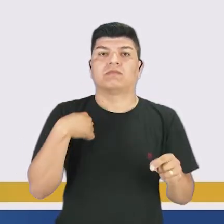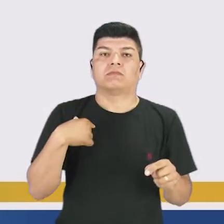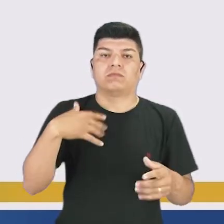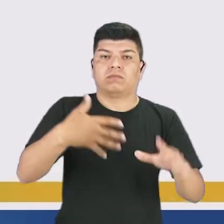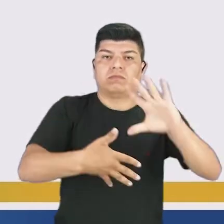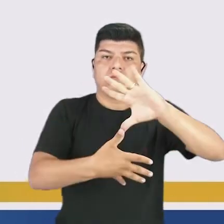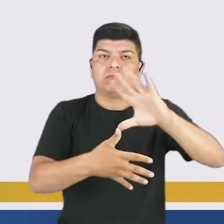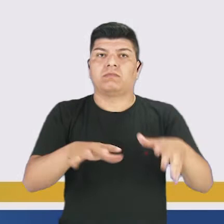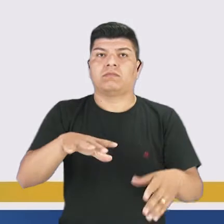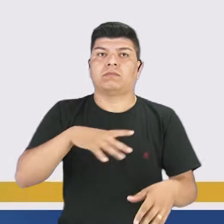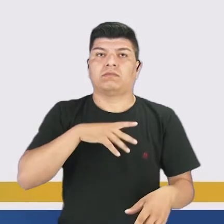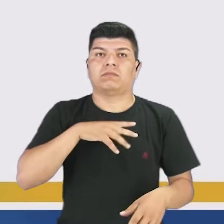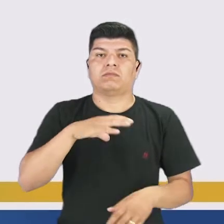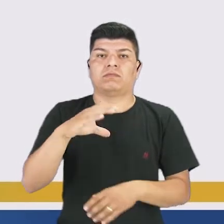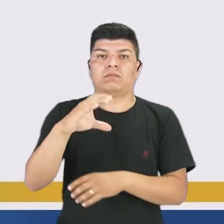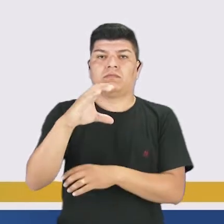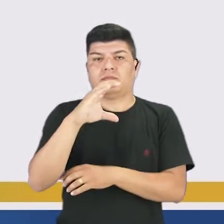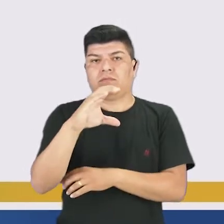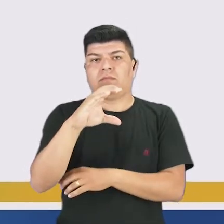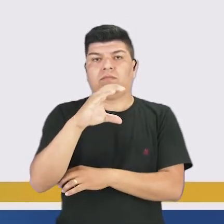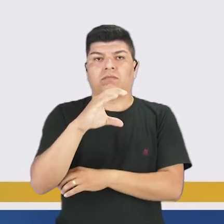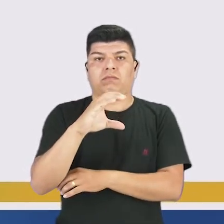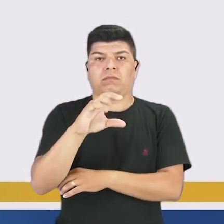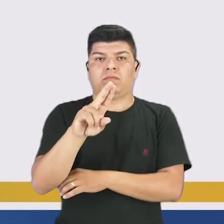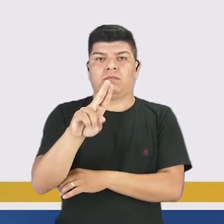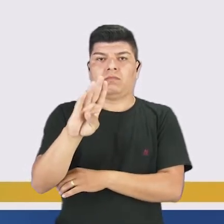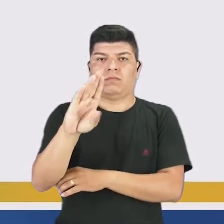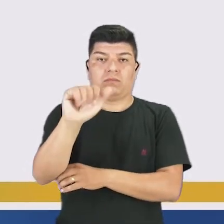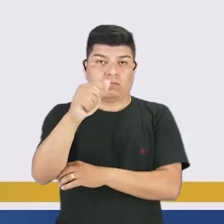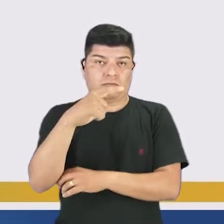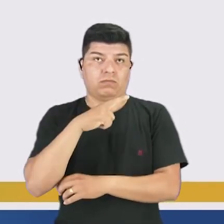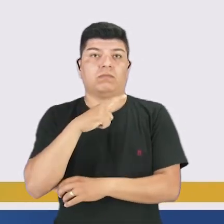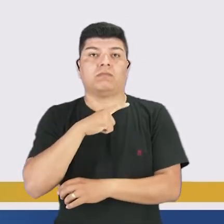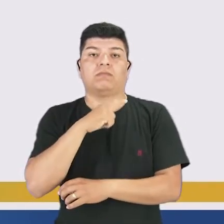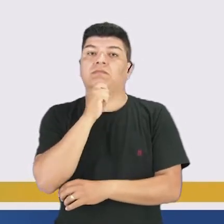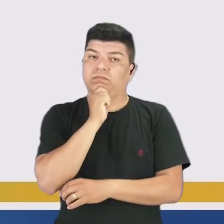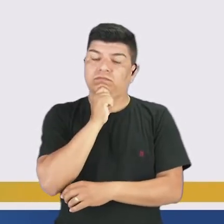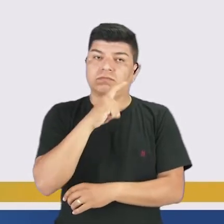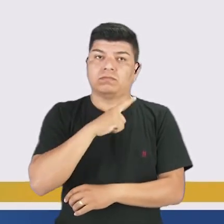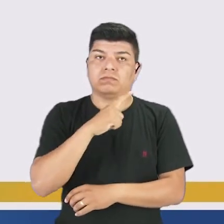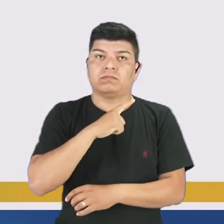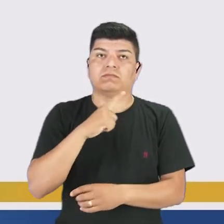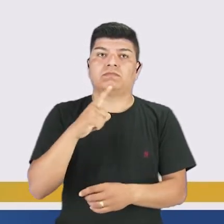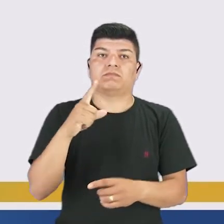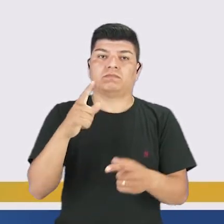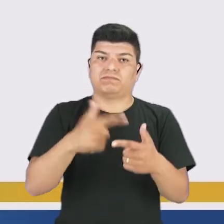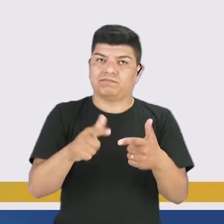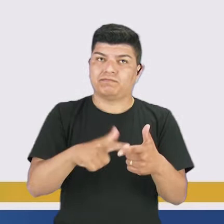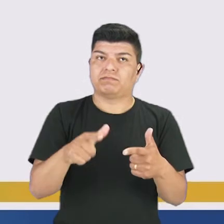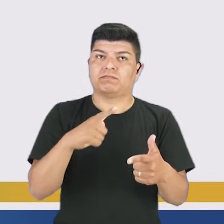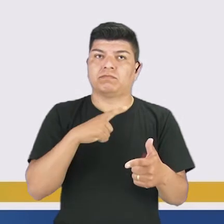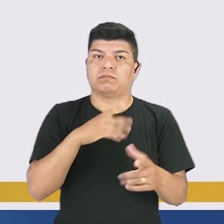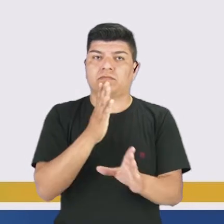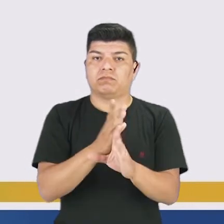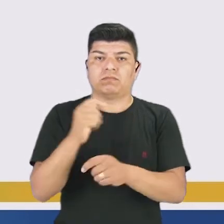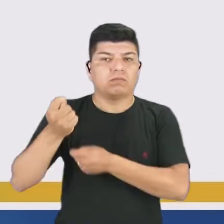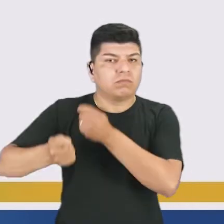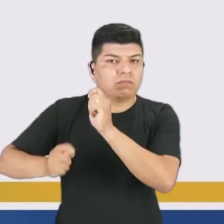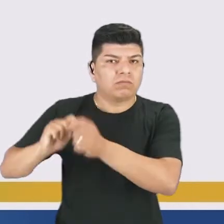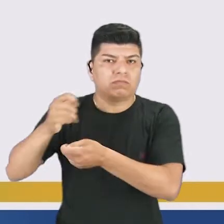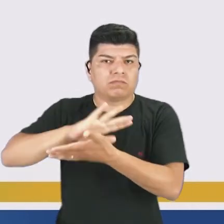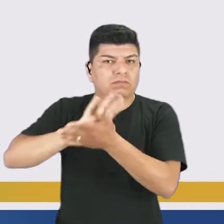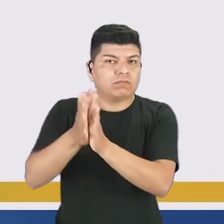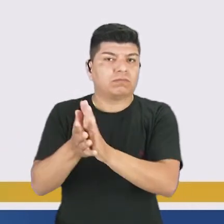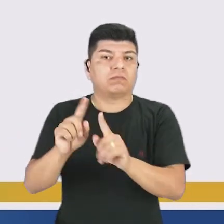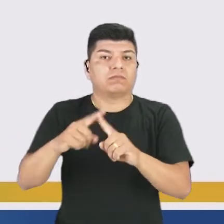Latina você tem Cuba, que até hoje ainda tem resquícios disso, embora com a economia